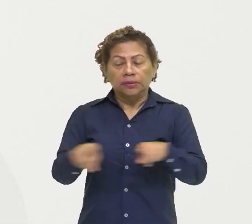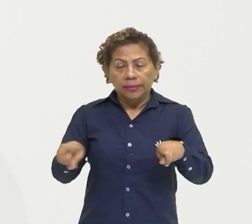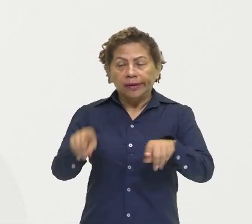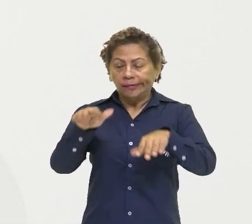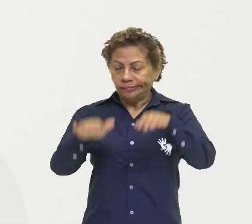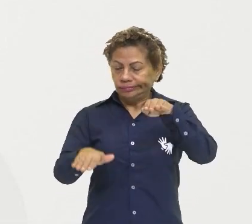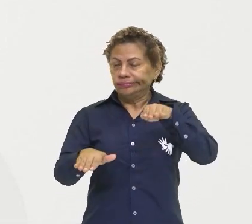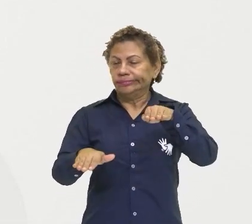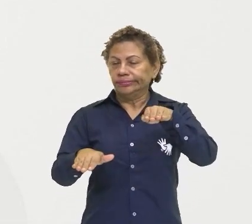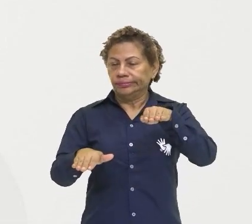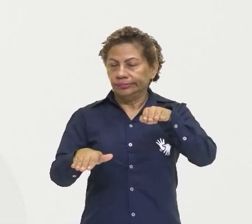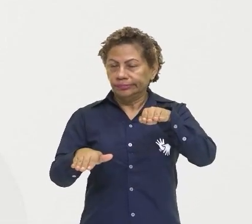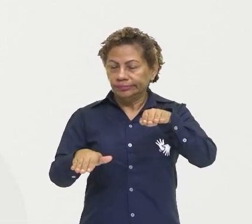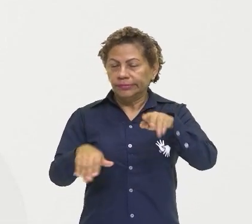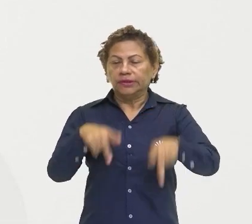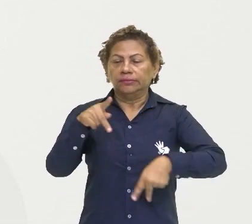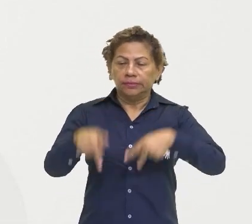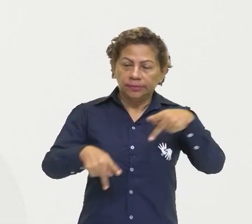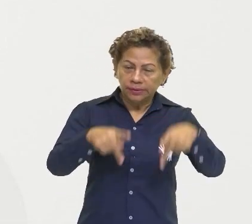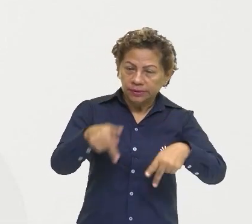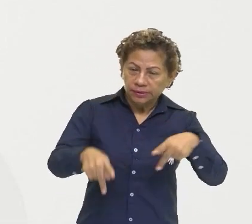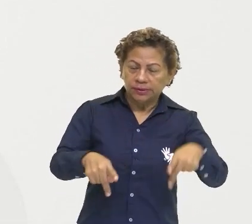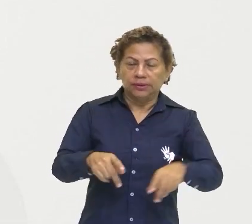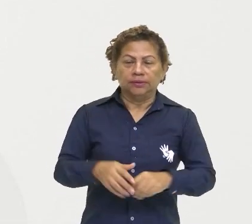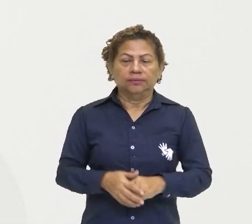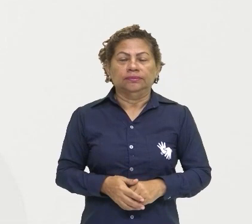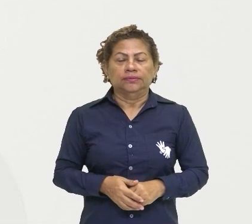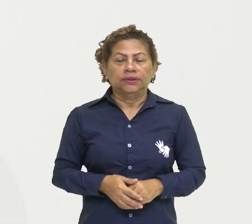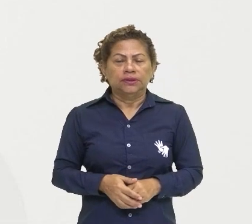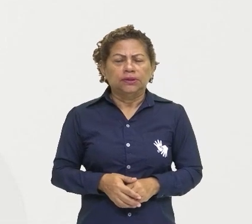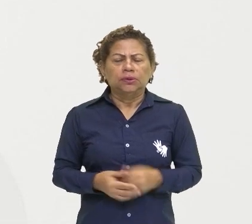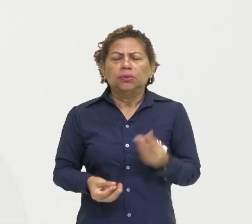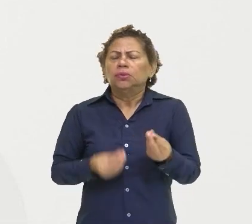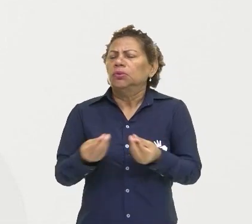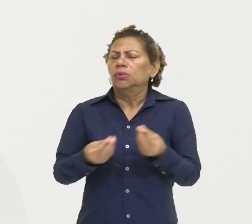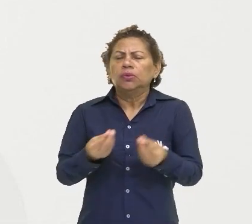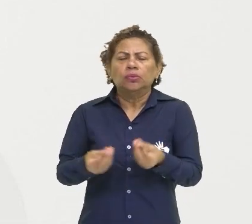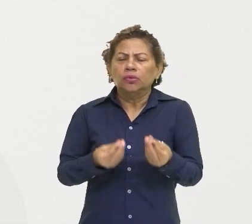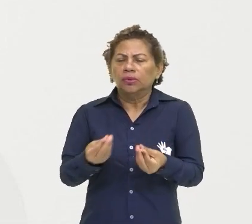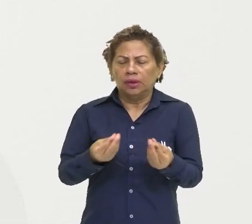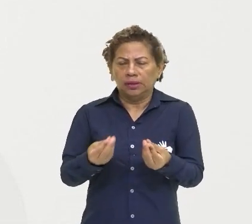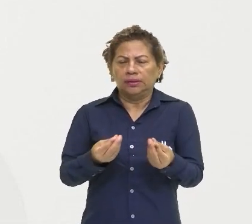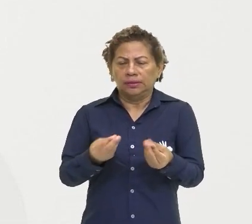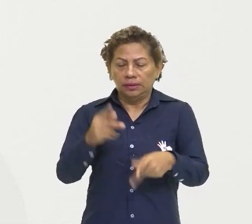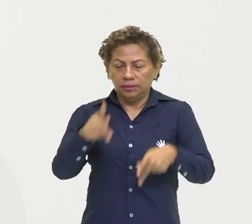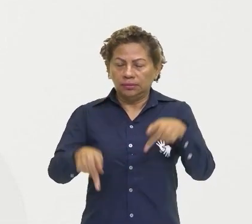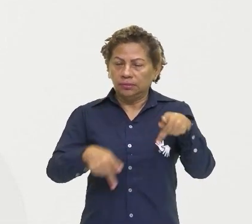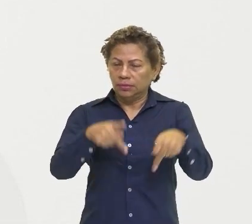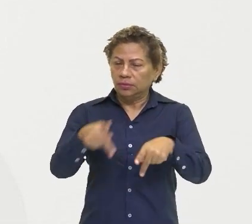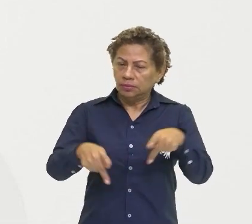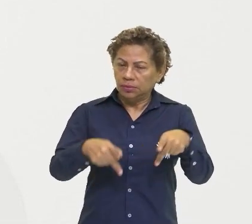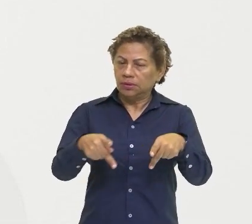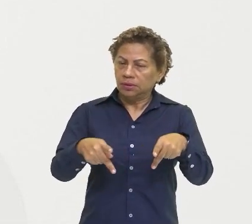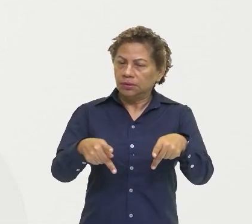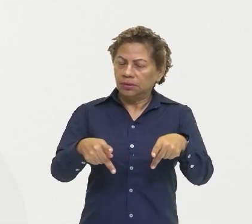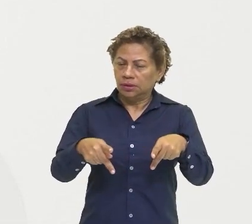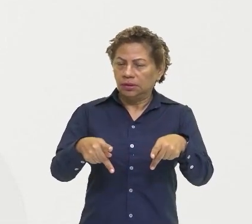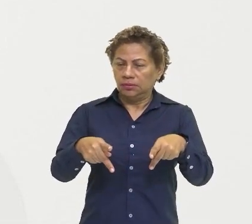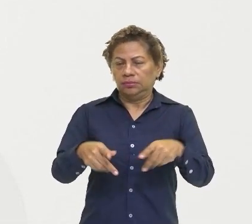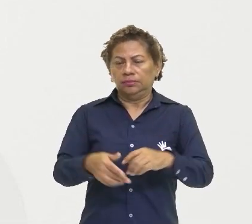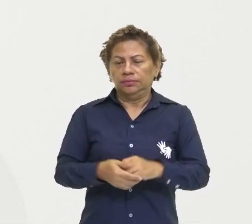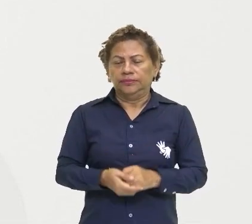desigual, inclusive. E aí a gente viu como é que está essa concentração populacional, tá bom?